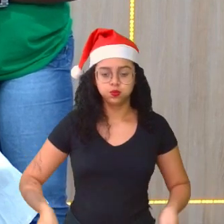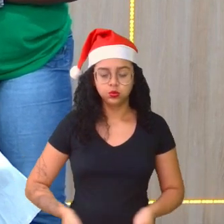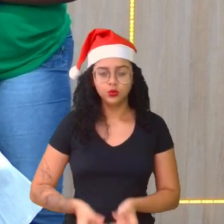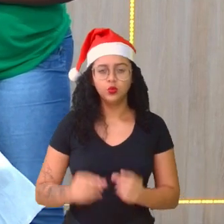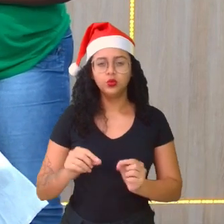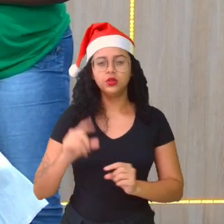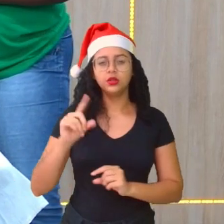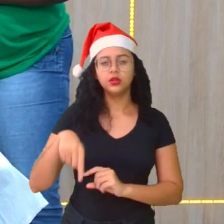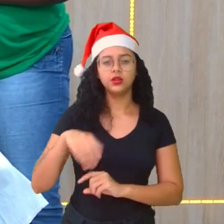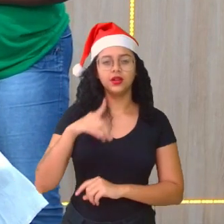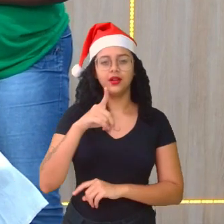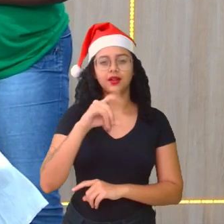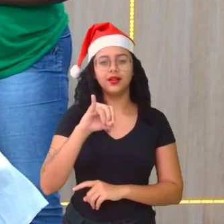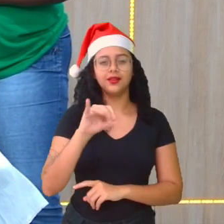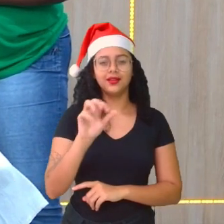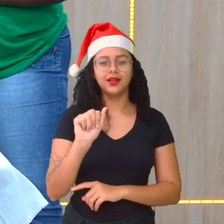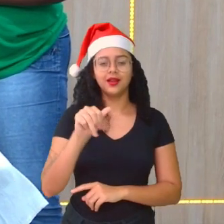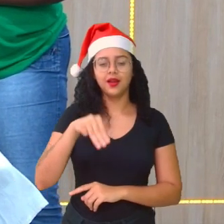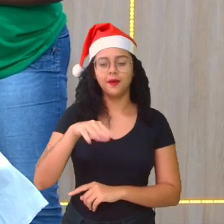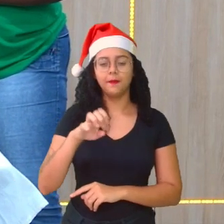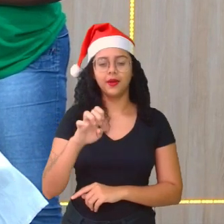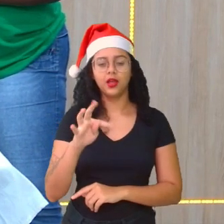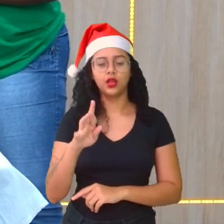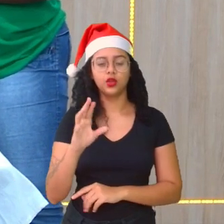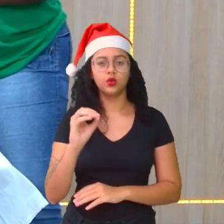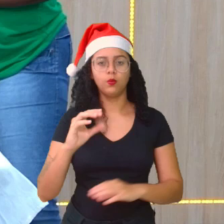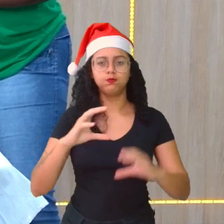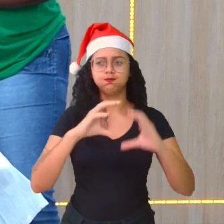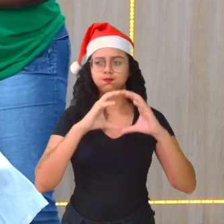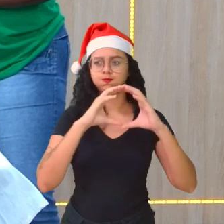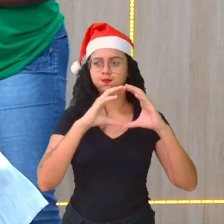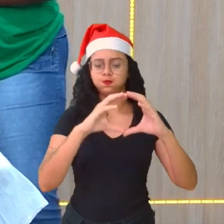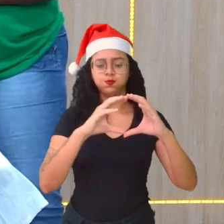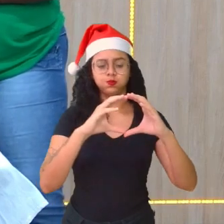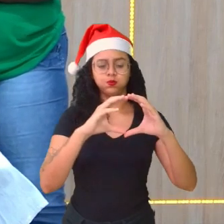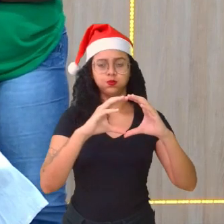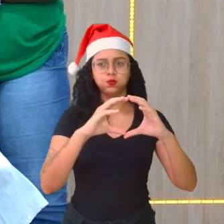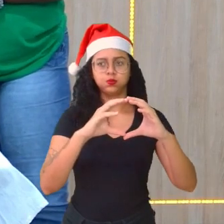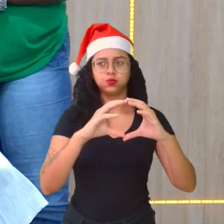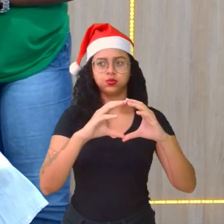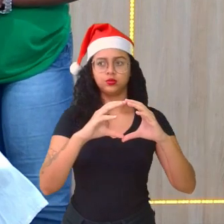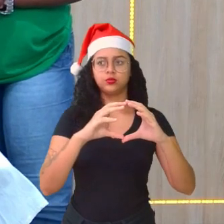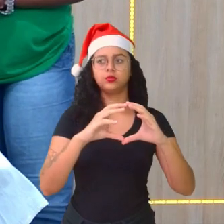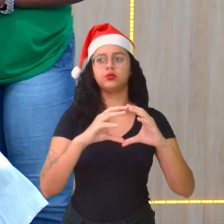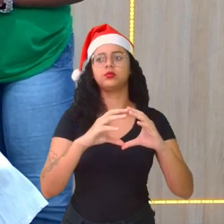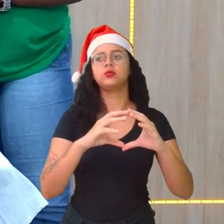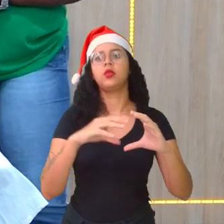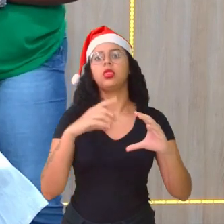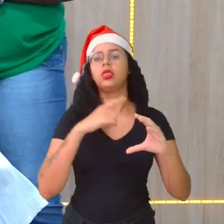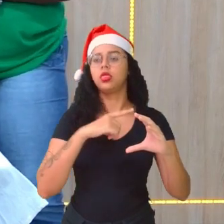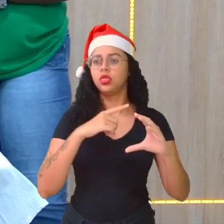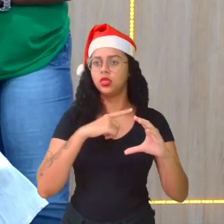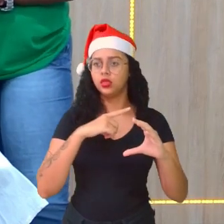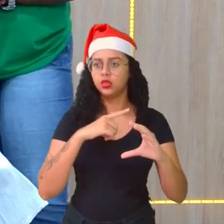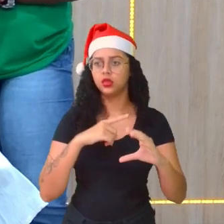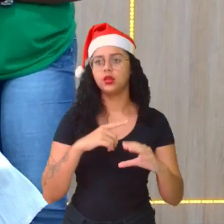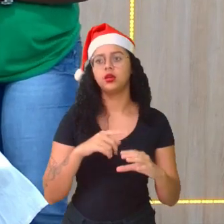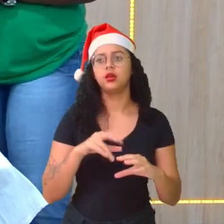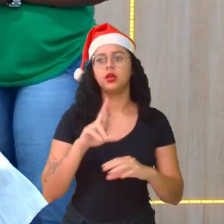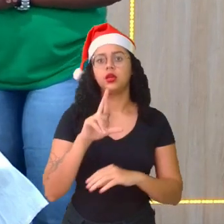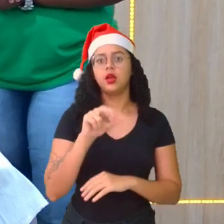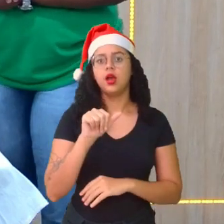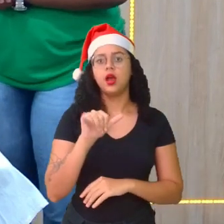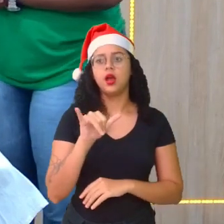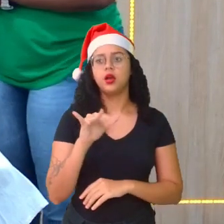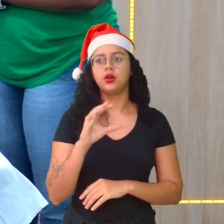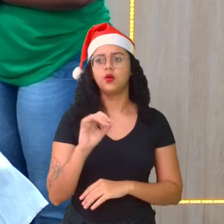mesmo? Eita, e agora? Diâmetro? Que na fórmula tem um raio, professora. Na fórmula tem um raio, ó. Voltando na fórmula tem um